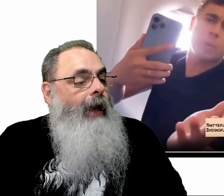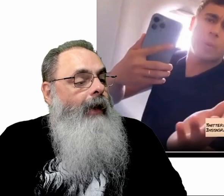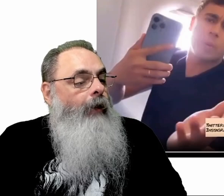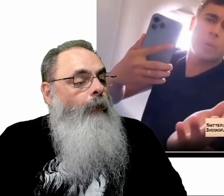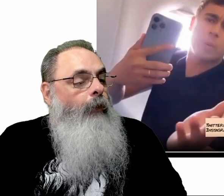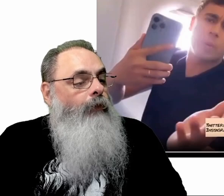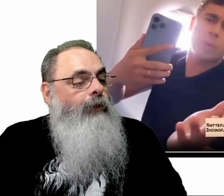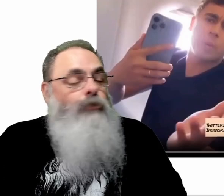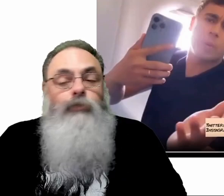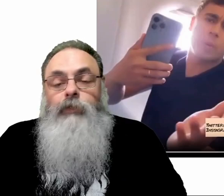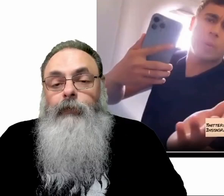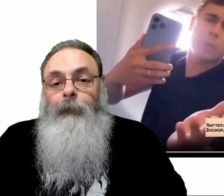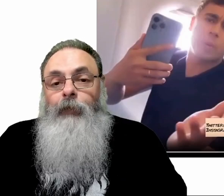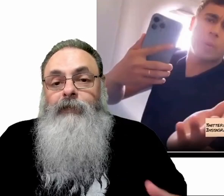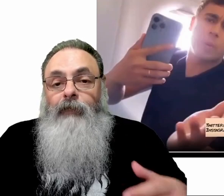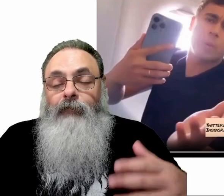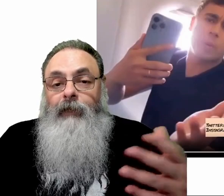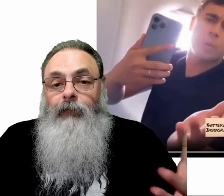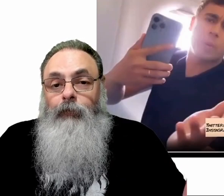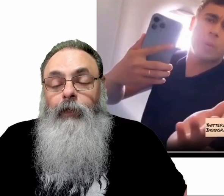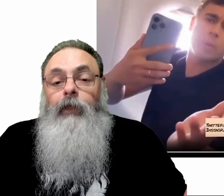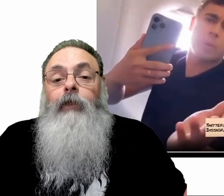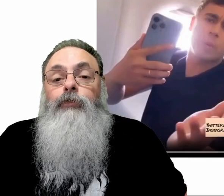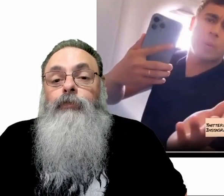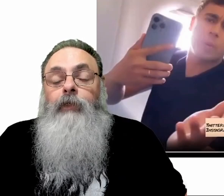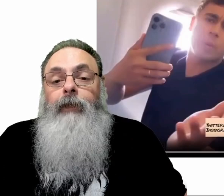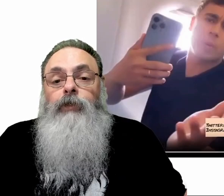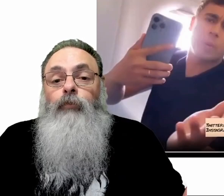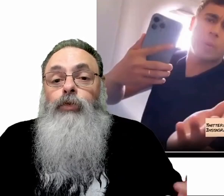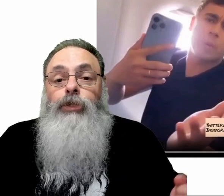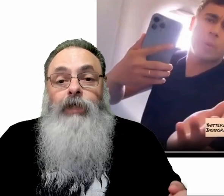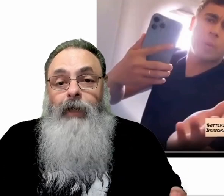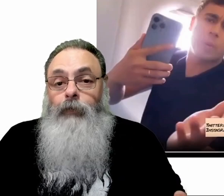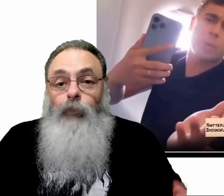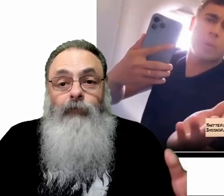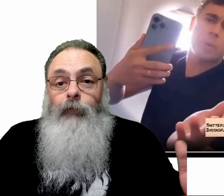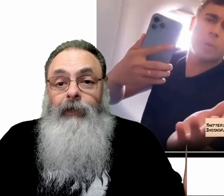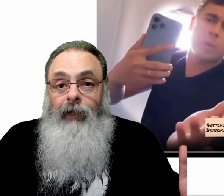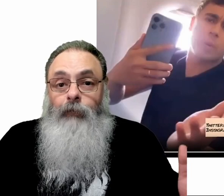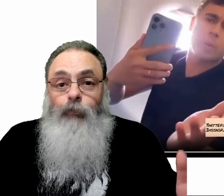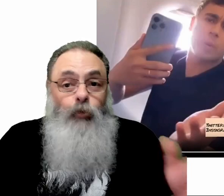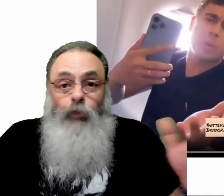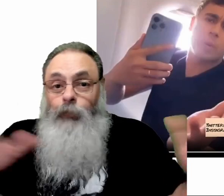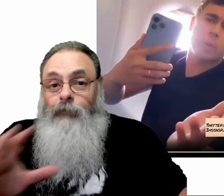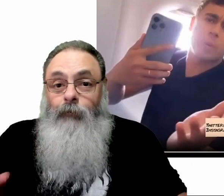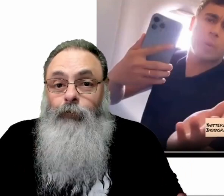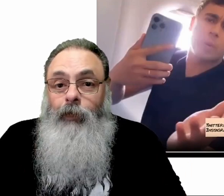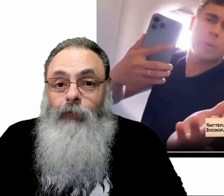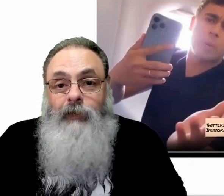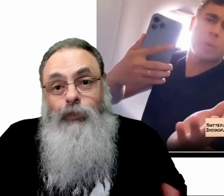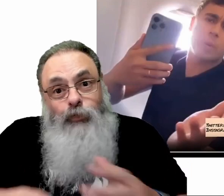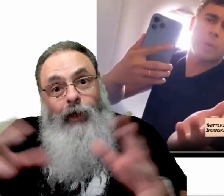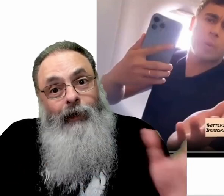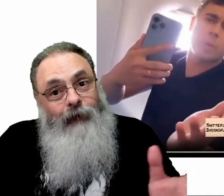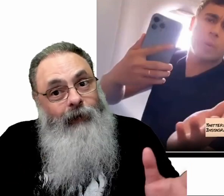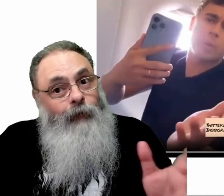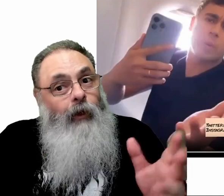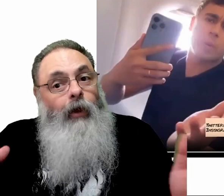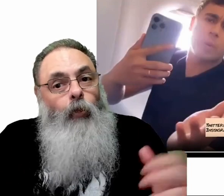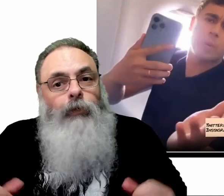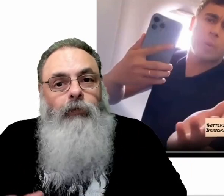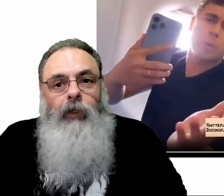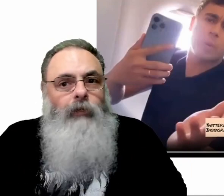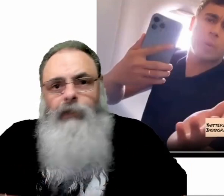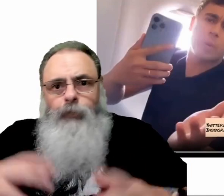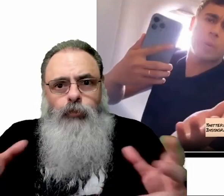narra um pouco da discussão e depois ela falando Justamente que ficou chateado que no avião inteiro ficou todo mundo a favor do Nicolas só ela falando